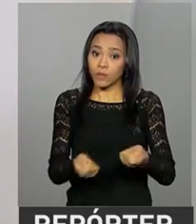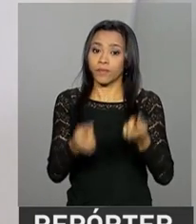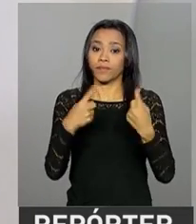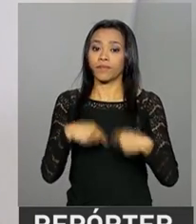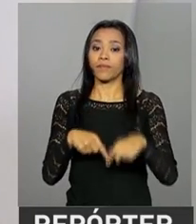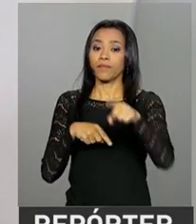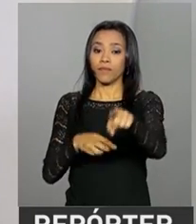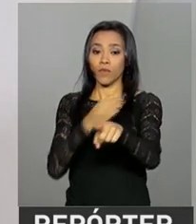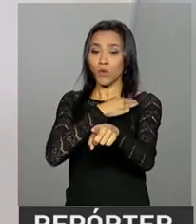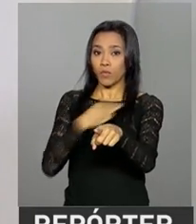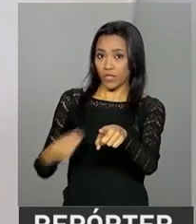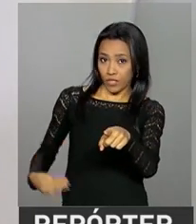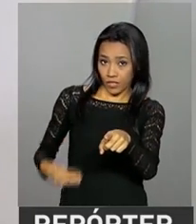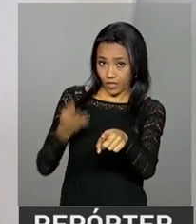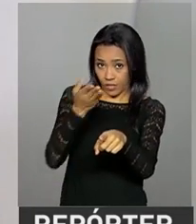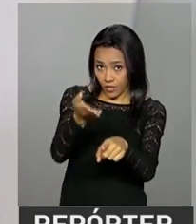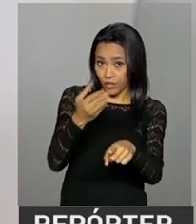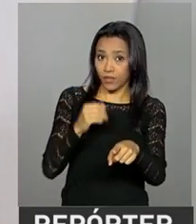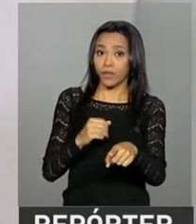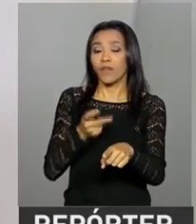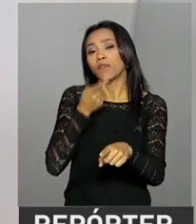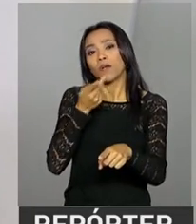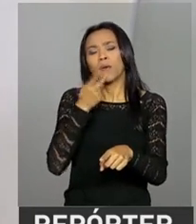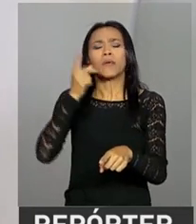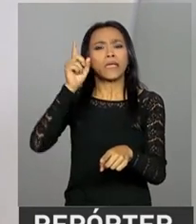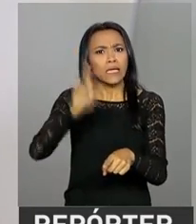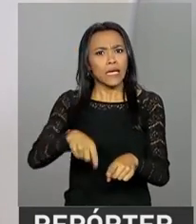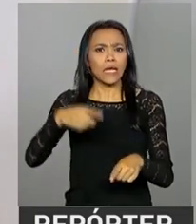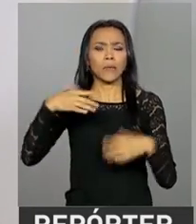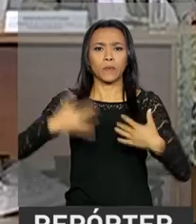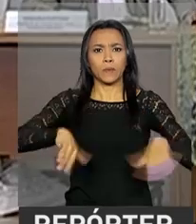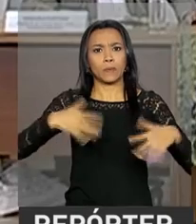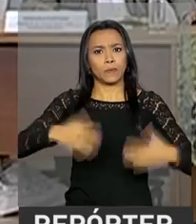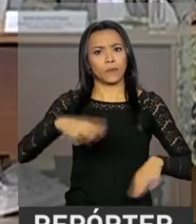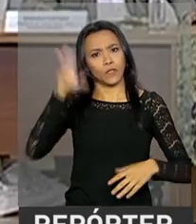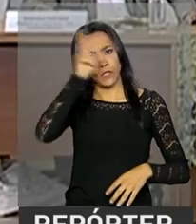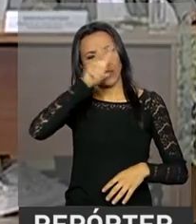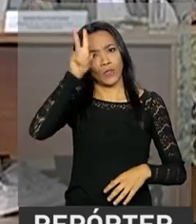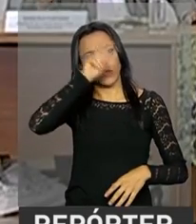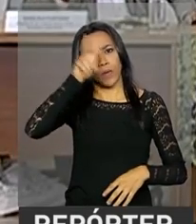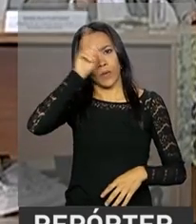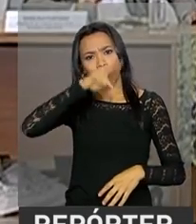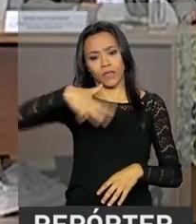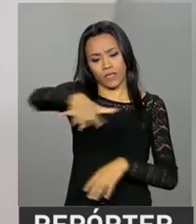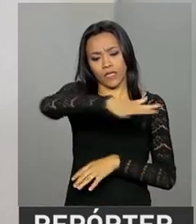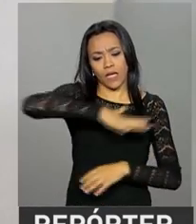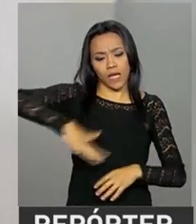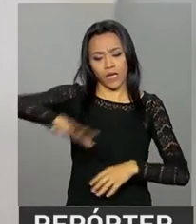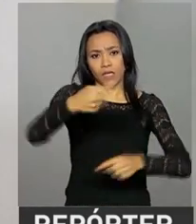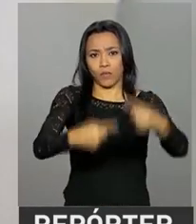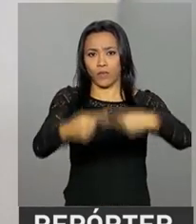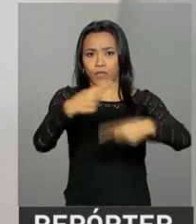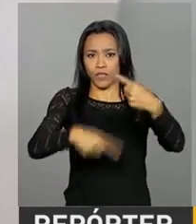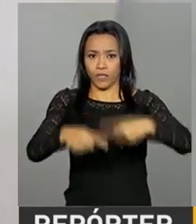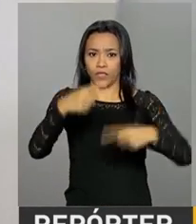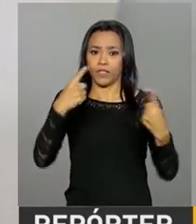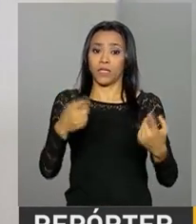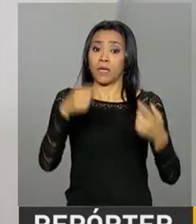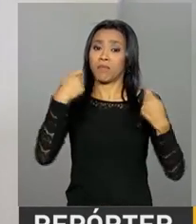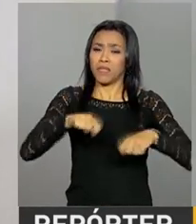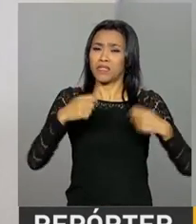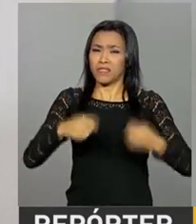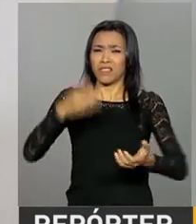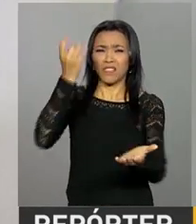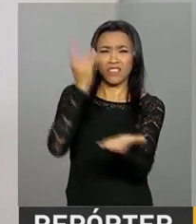Meio Ambiente, Sarney Filho, esse é um marco histórico da política ambiental do Brasil. É preciso acabar a